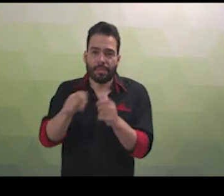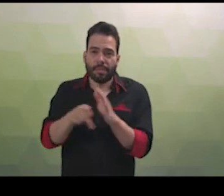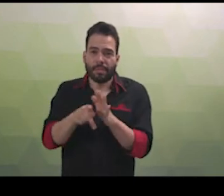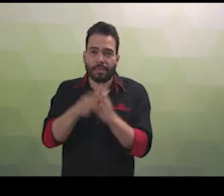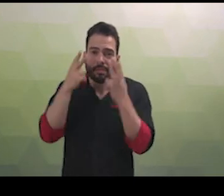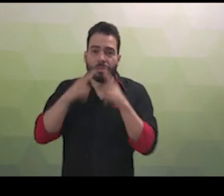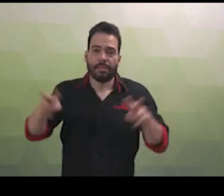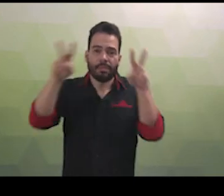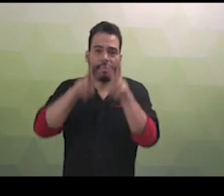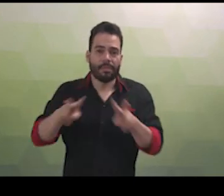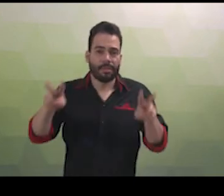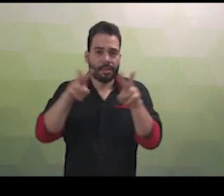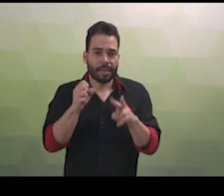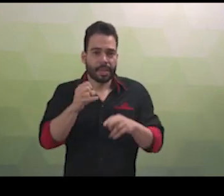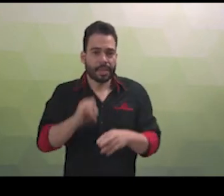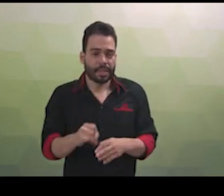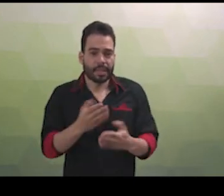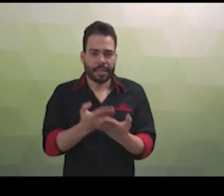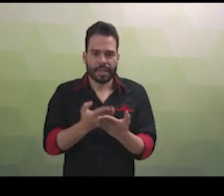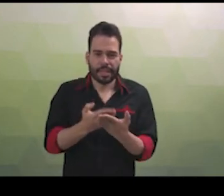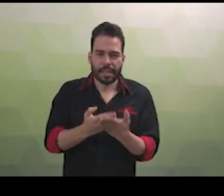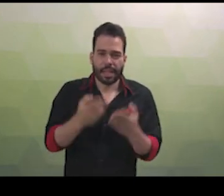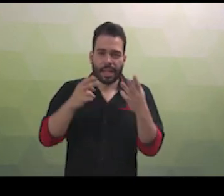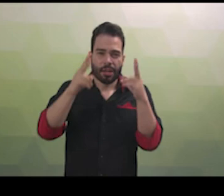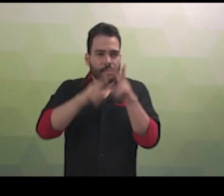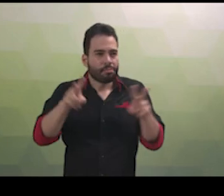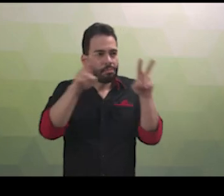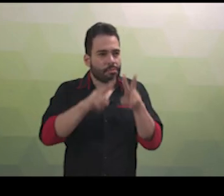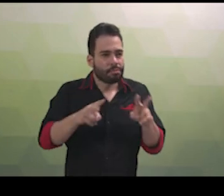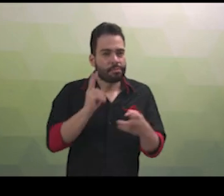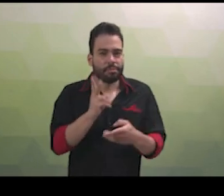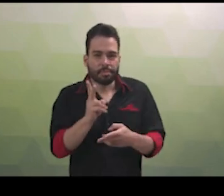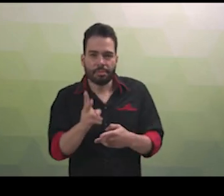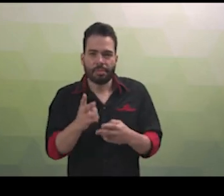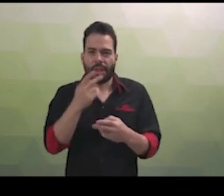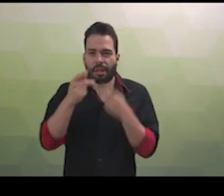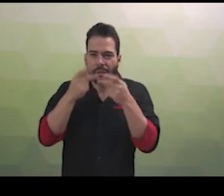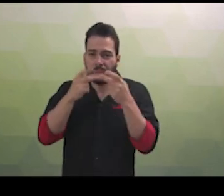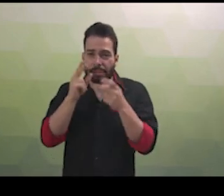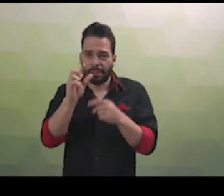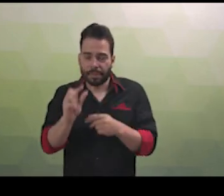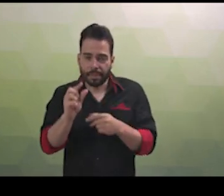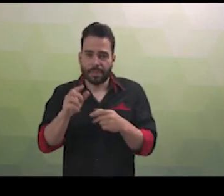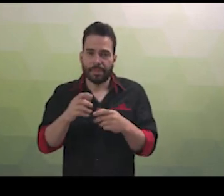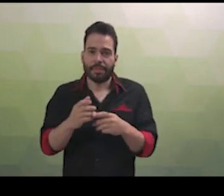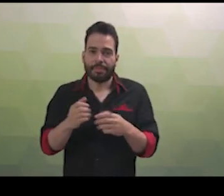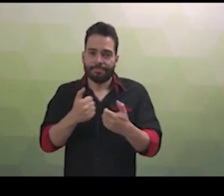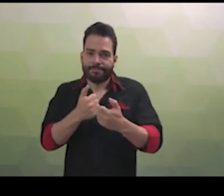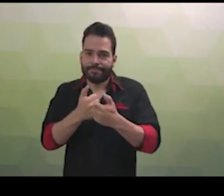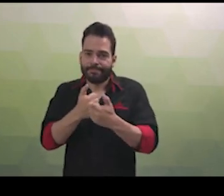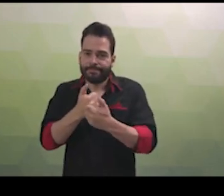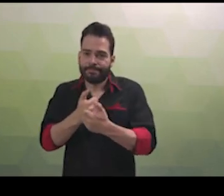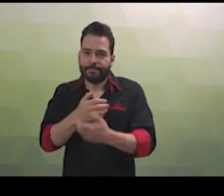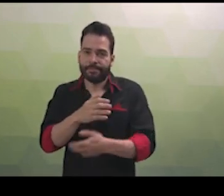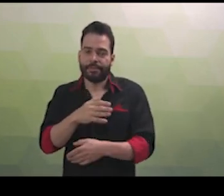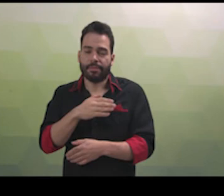sentido visual. Então, quanto mais visual e menos orais forem as aulas desse professor, mais ele